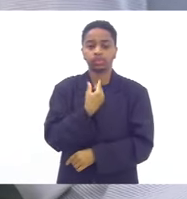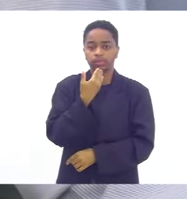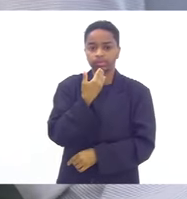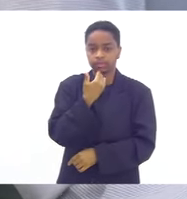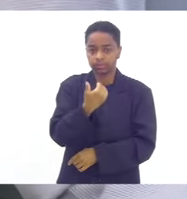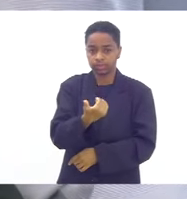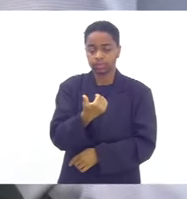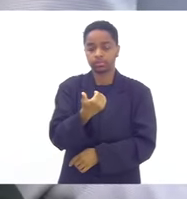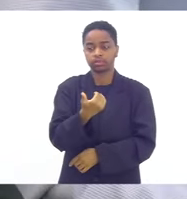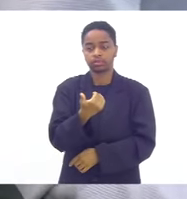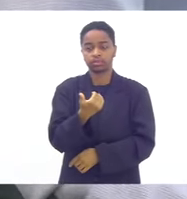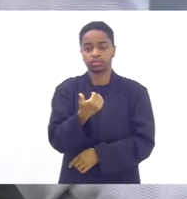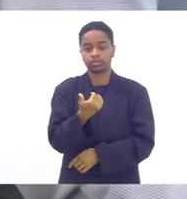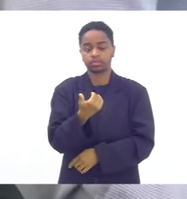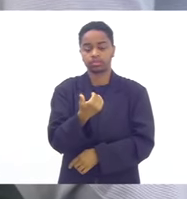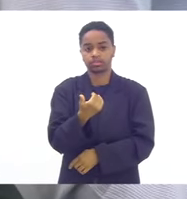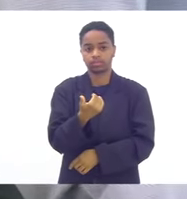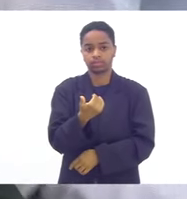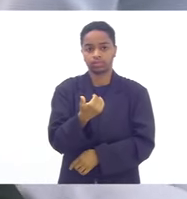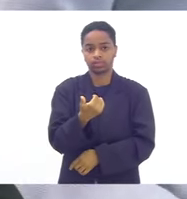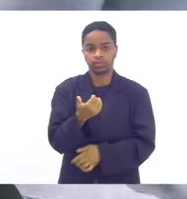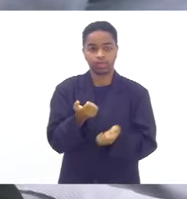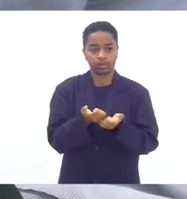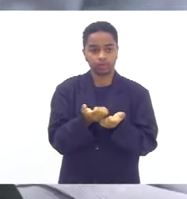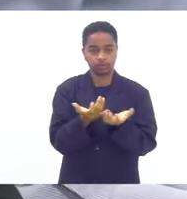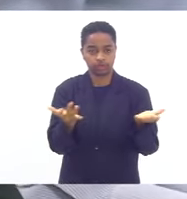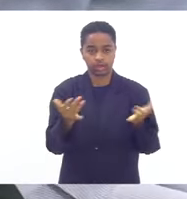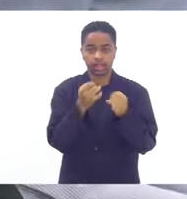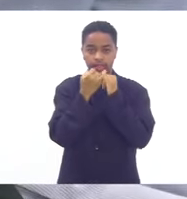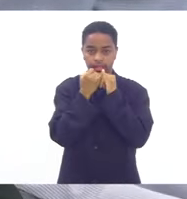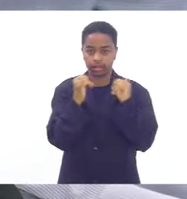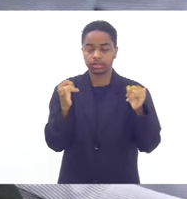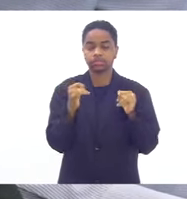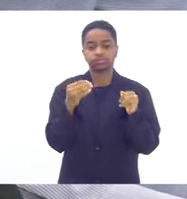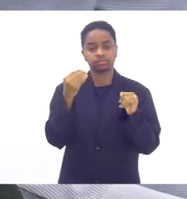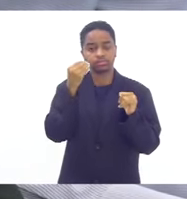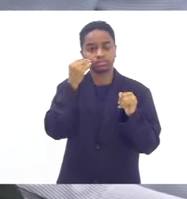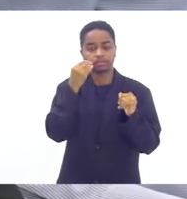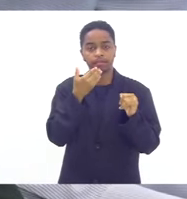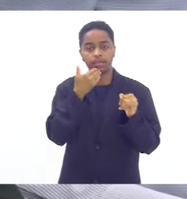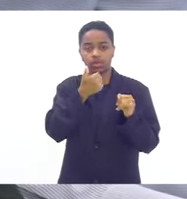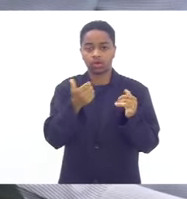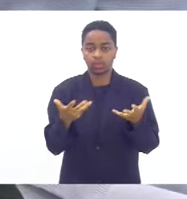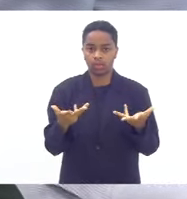na situação de fornecimento de energia, com a melhora da qualidade,